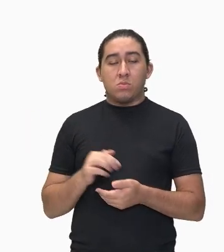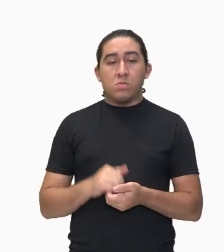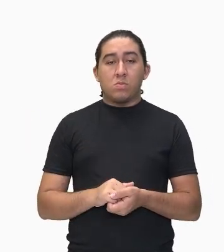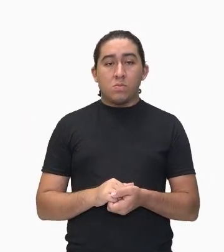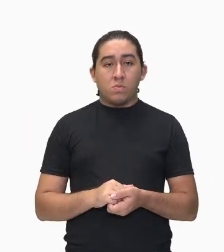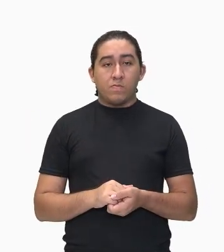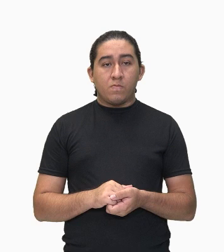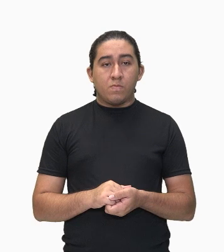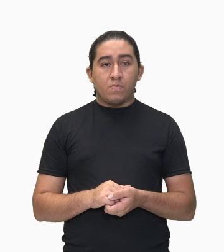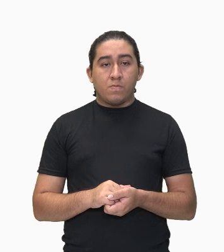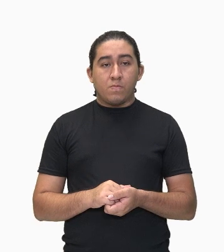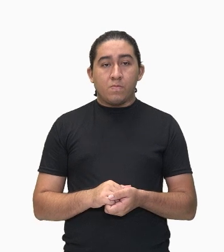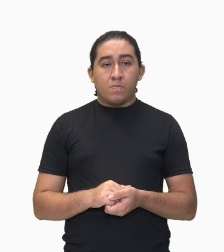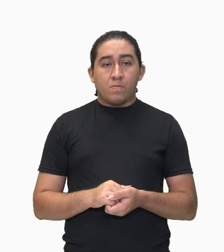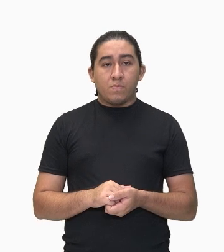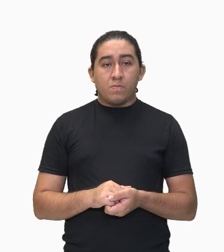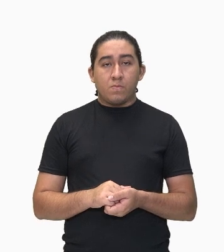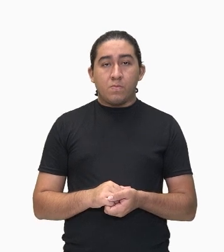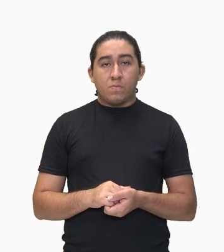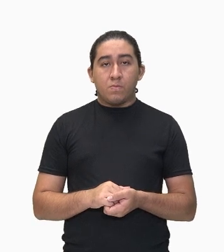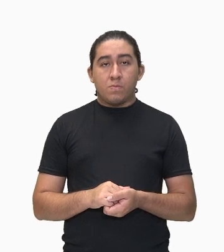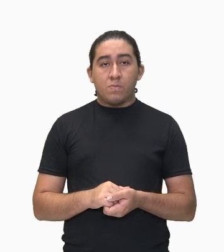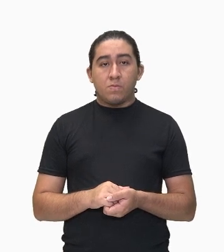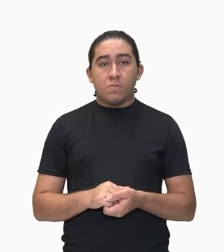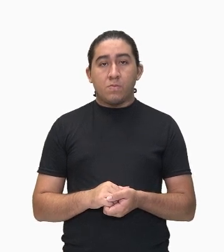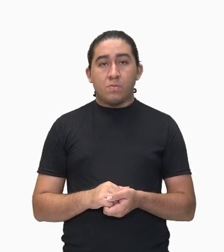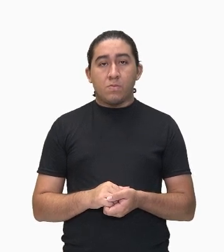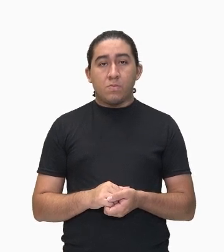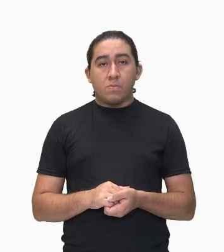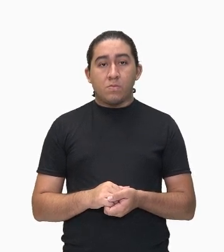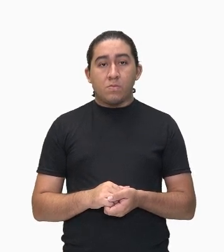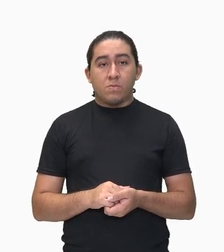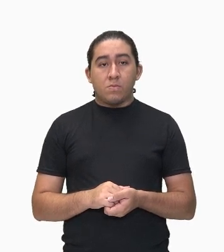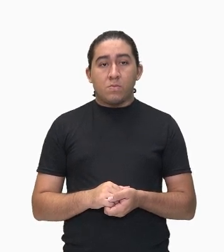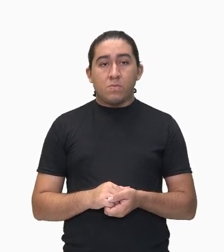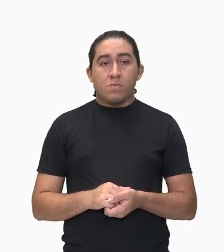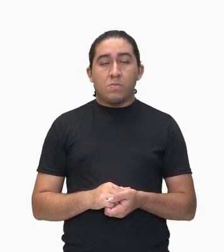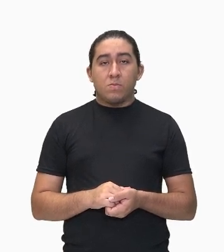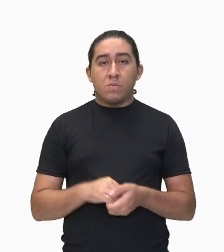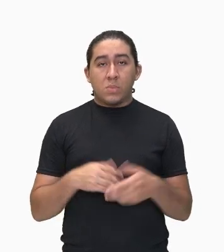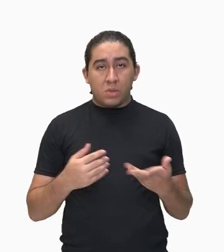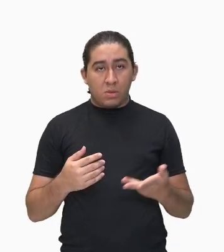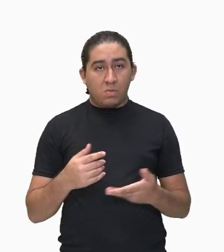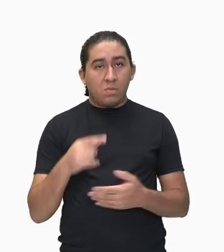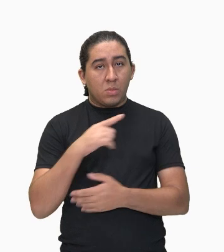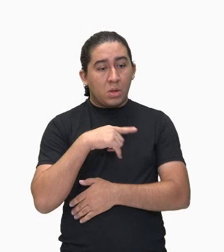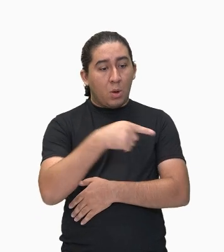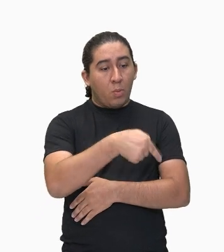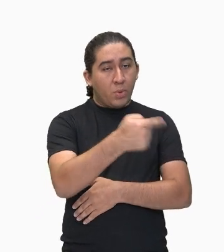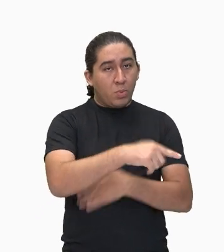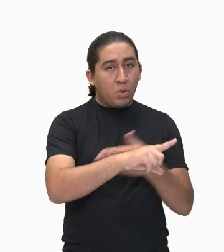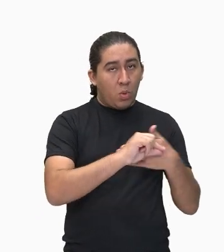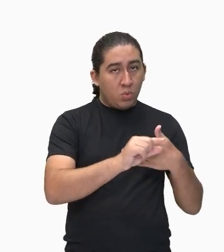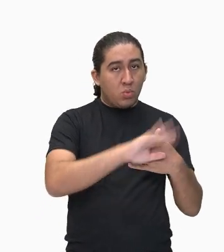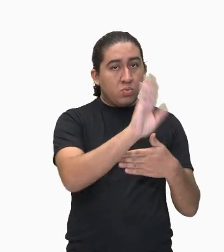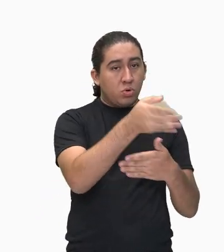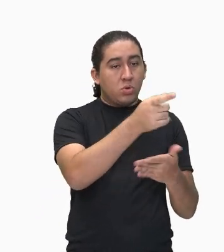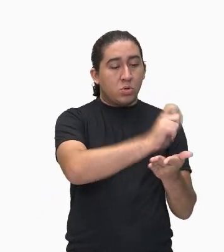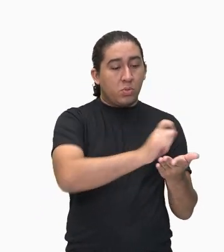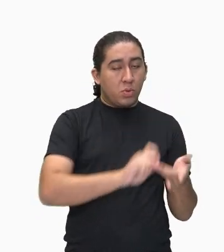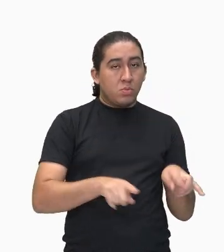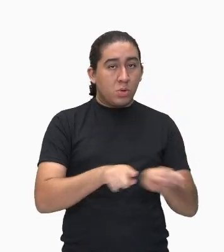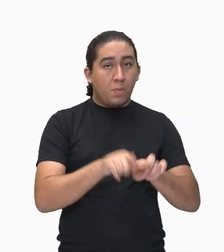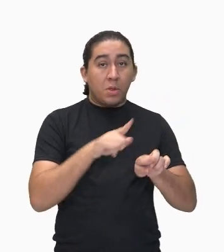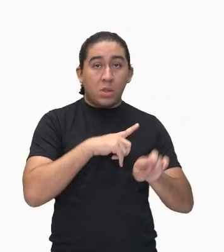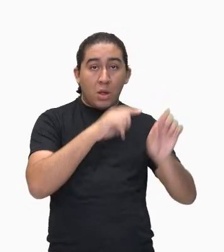Pompeia. Então, Machado de Assis escreveu, mas trazendo a